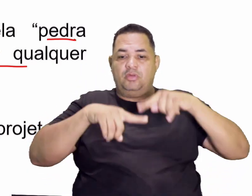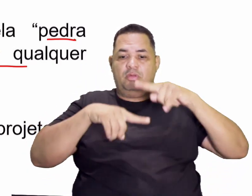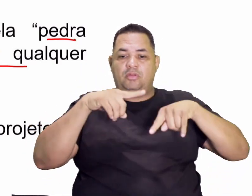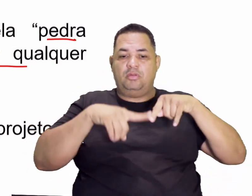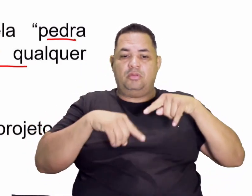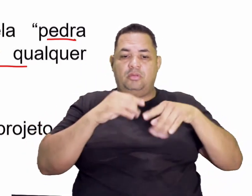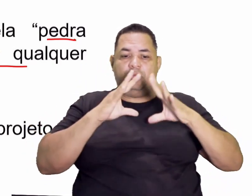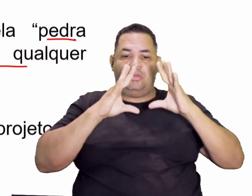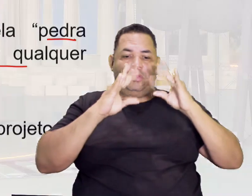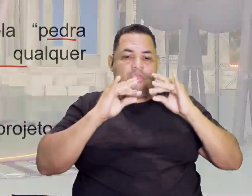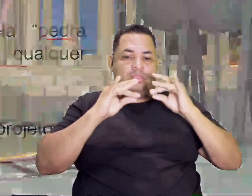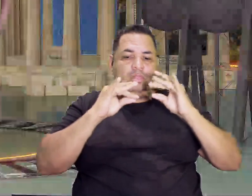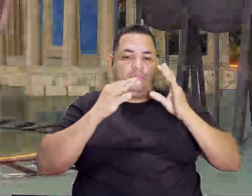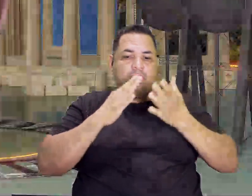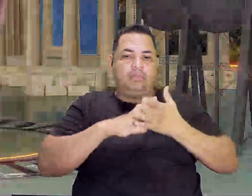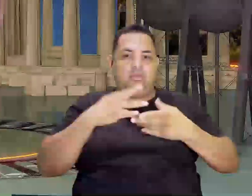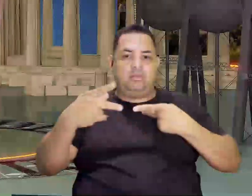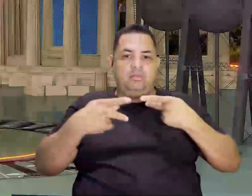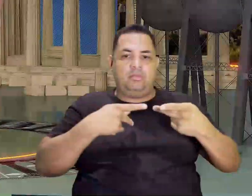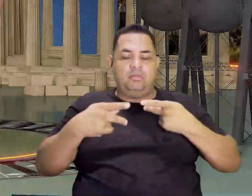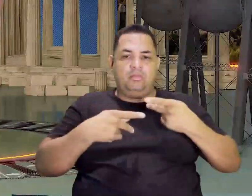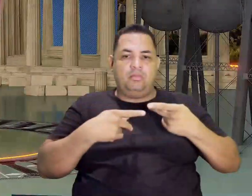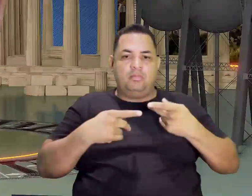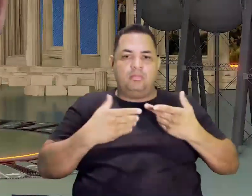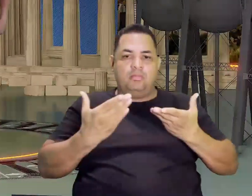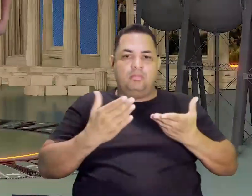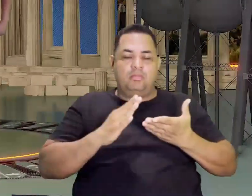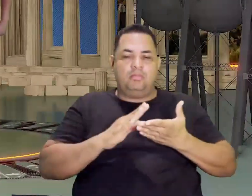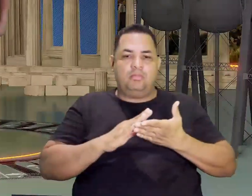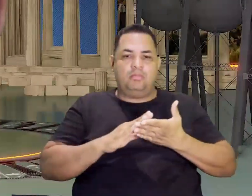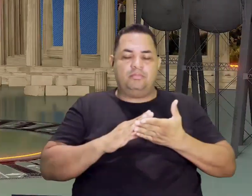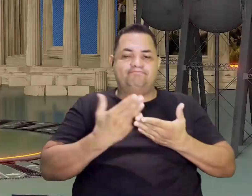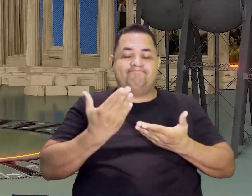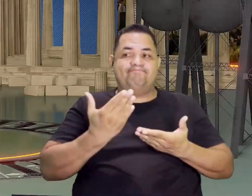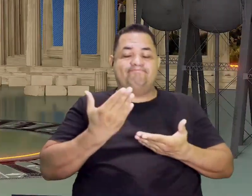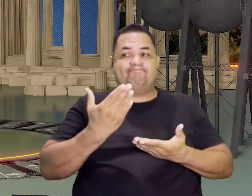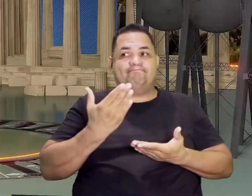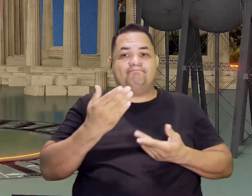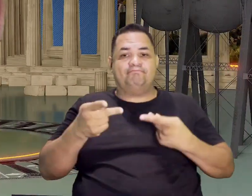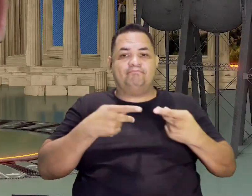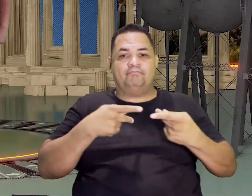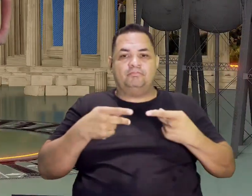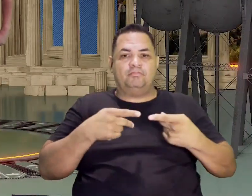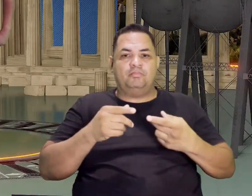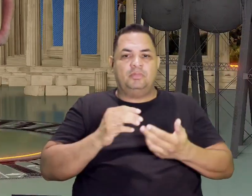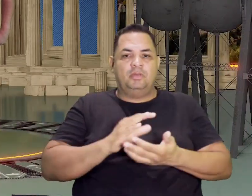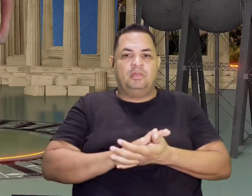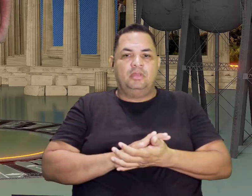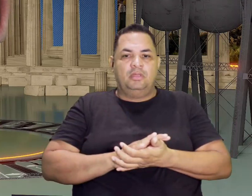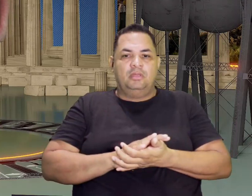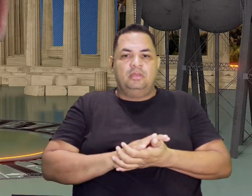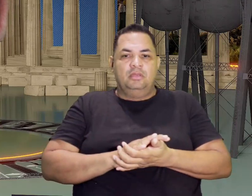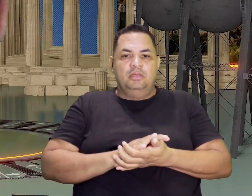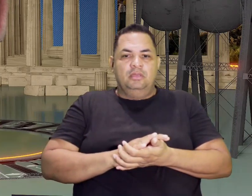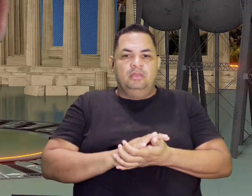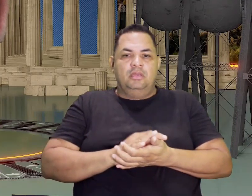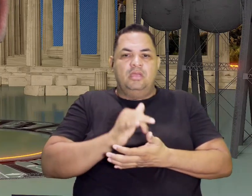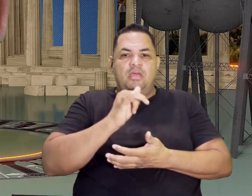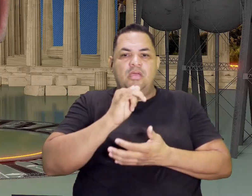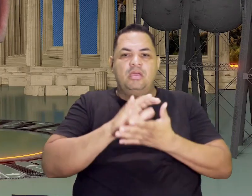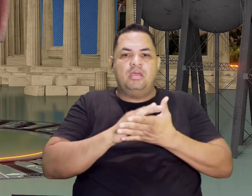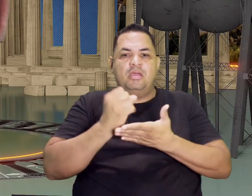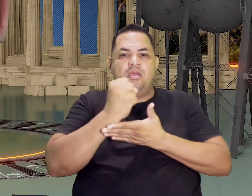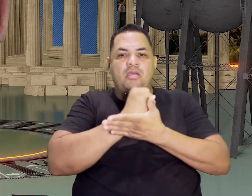uma transformação. É como se vocês... É claro que lá era algo mais valoroso, né? O elixir da longa vida.